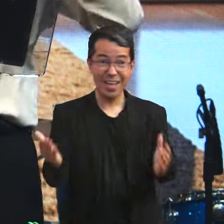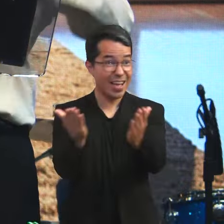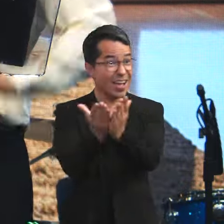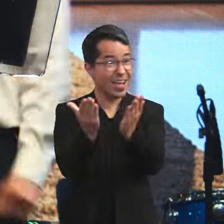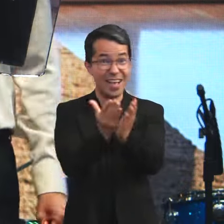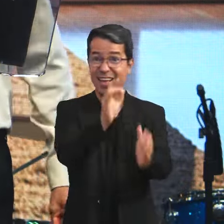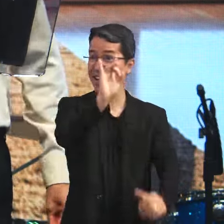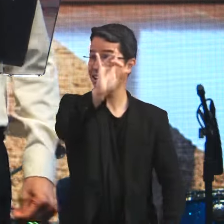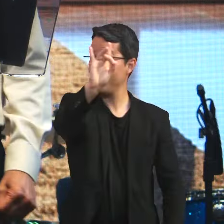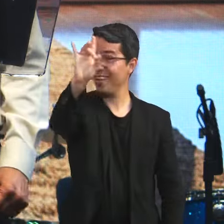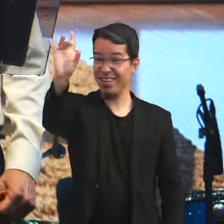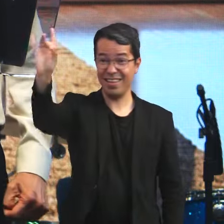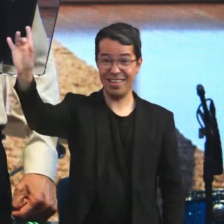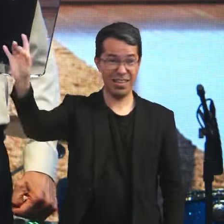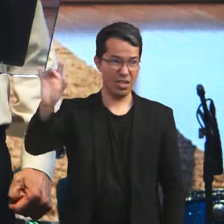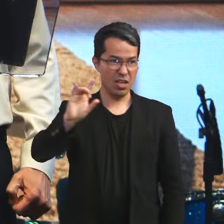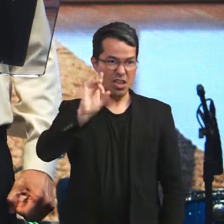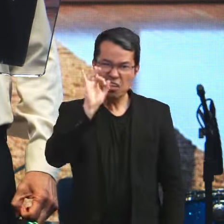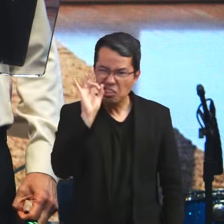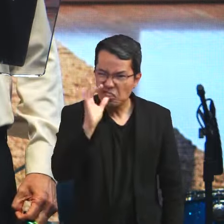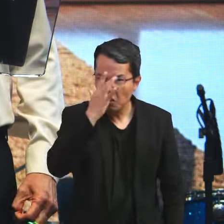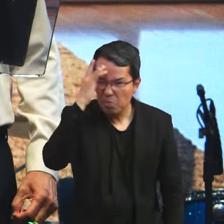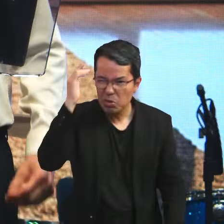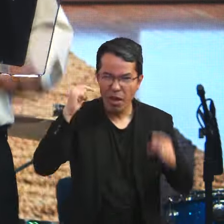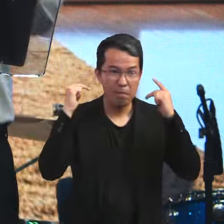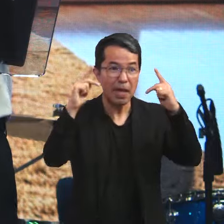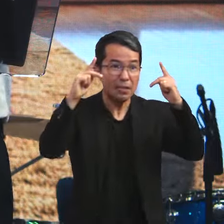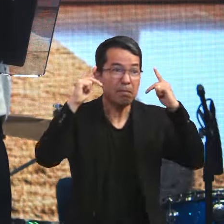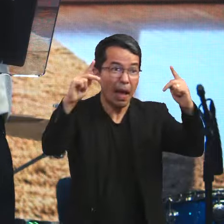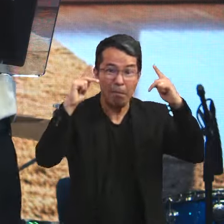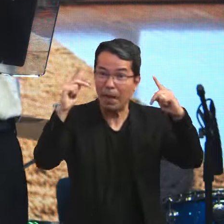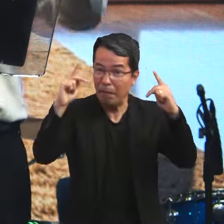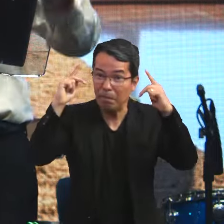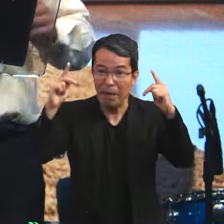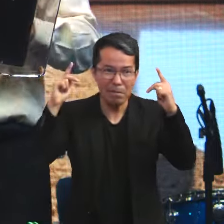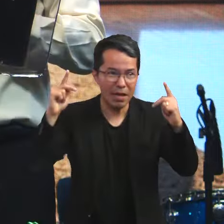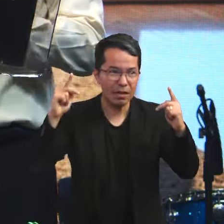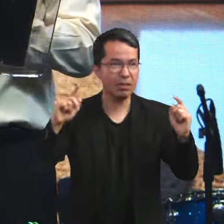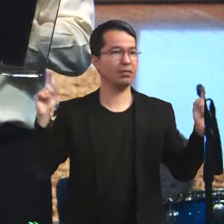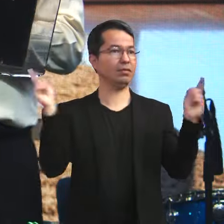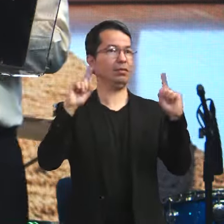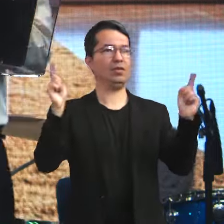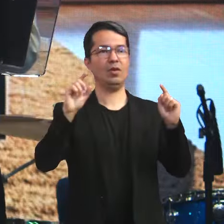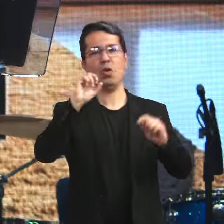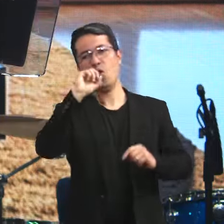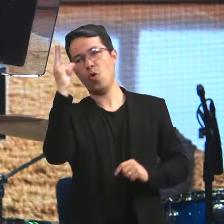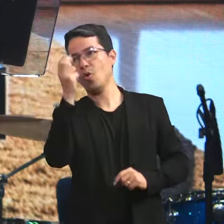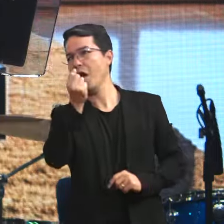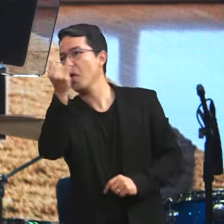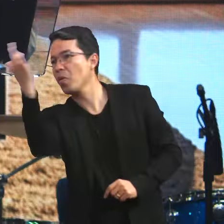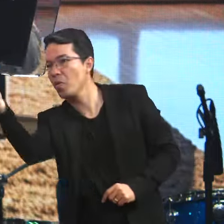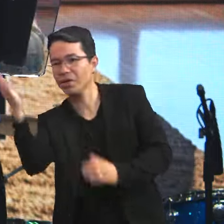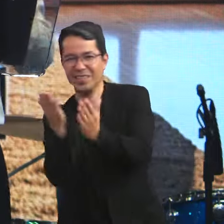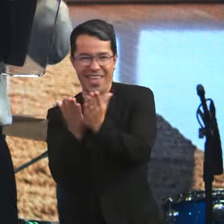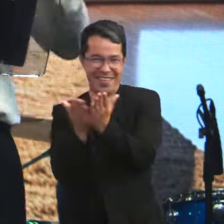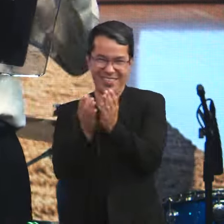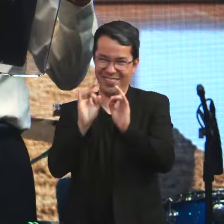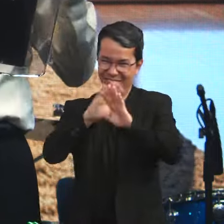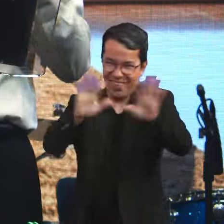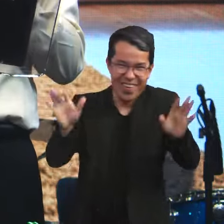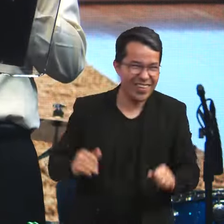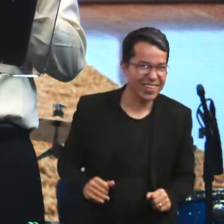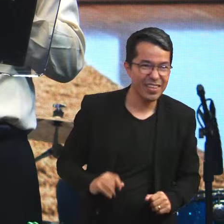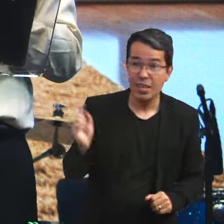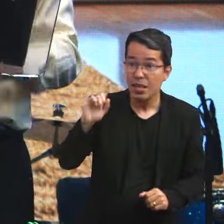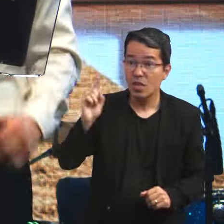para não foi apenas para os pregadores do evangelho paraou para certos cristãos que para